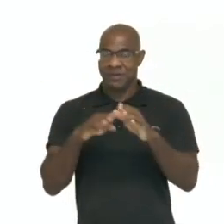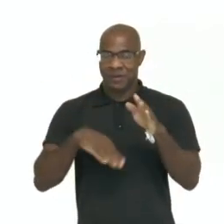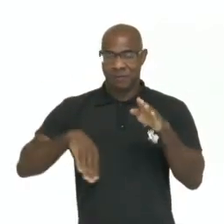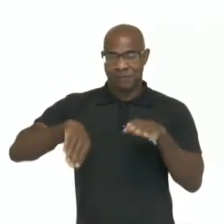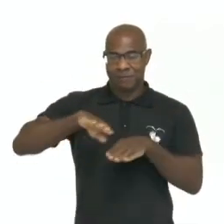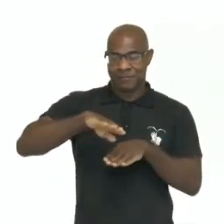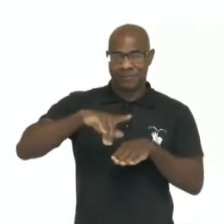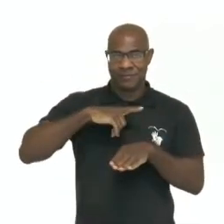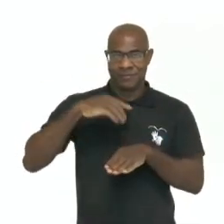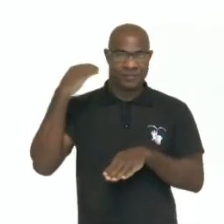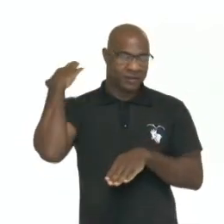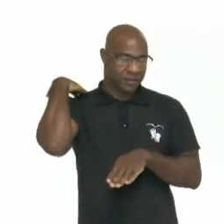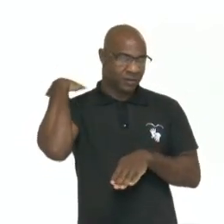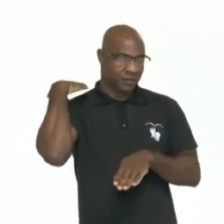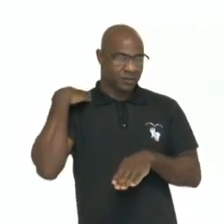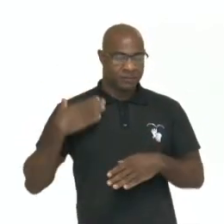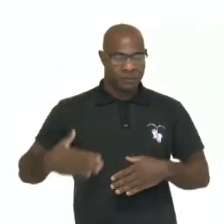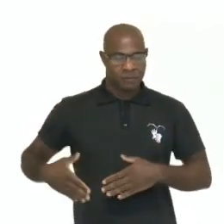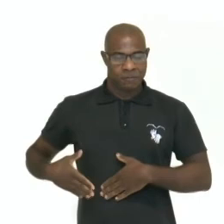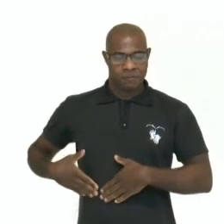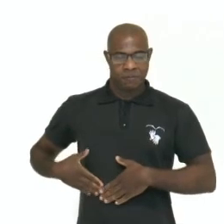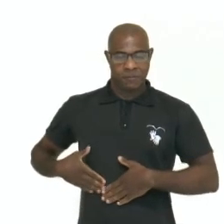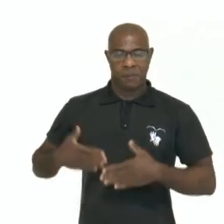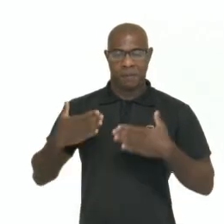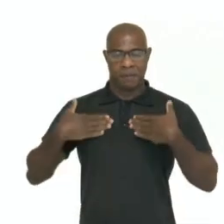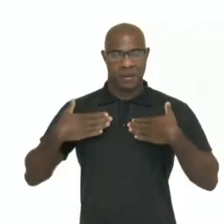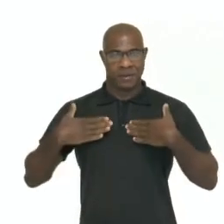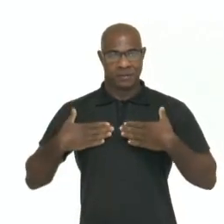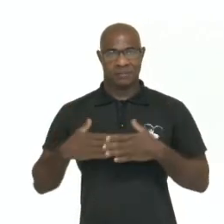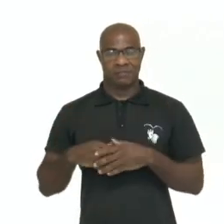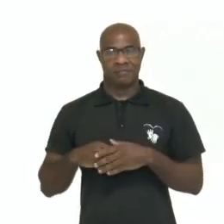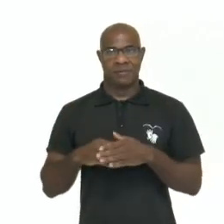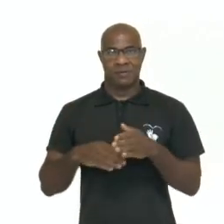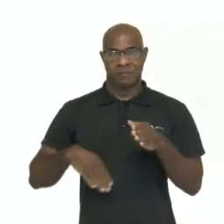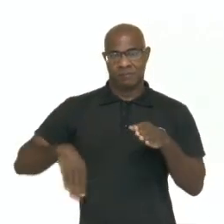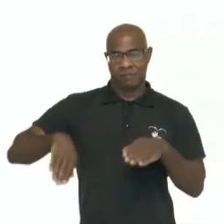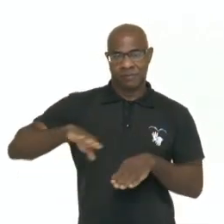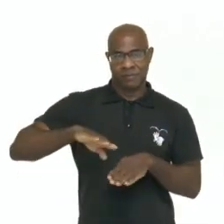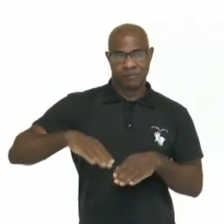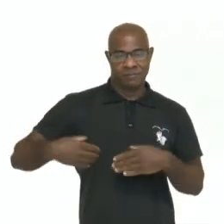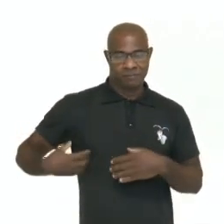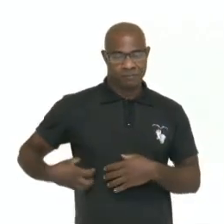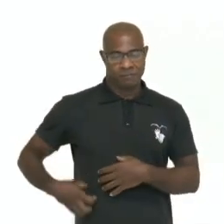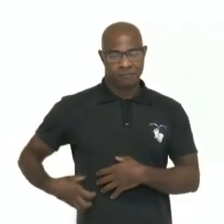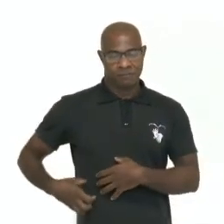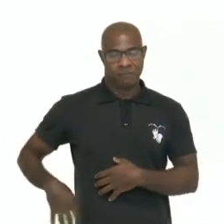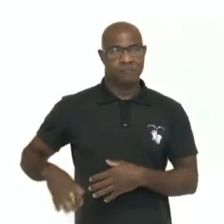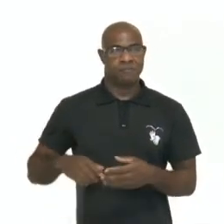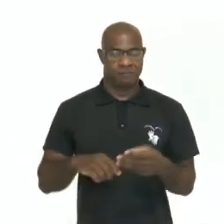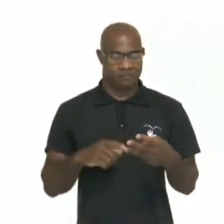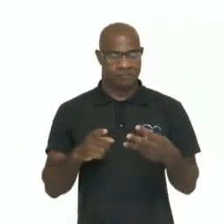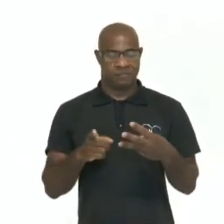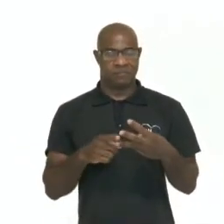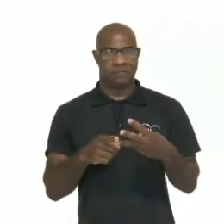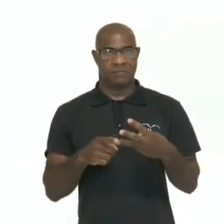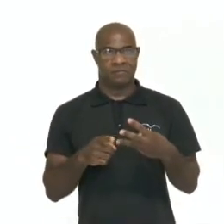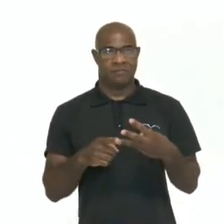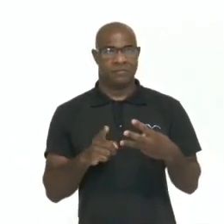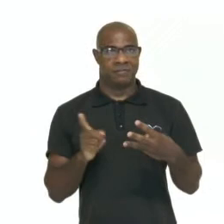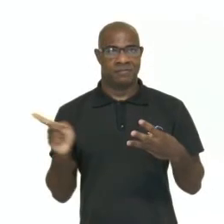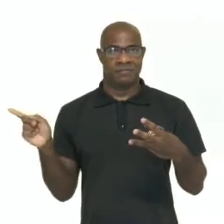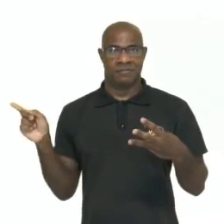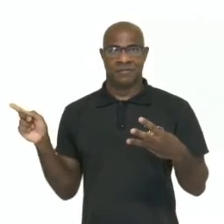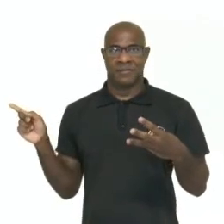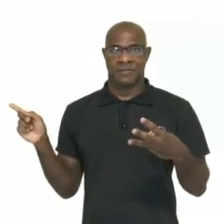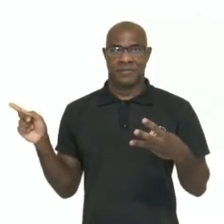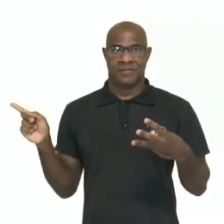áreas das costas, do abdômen, do peito ou chute nas laterais do tronco. Yoko, 1 ponto, que corresponde